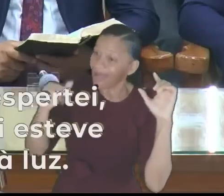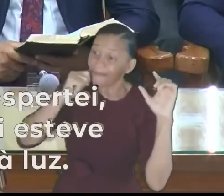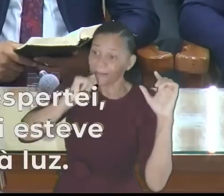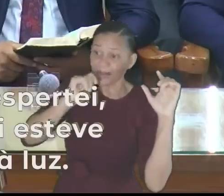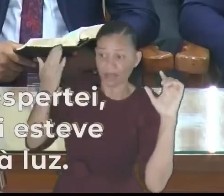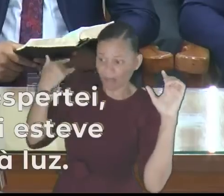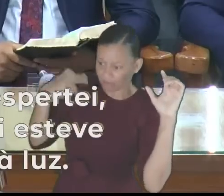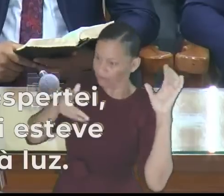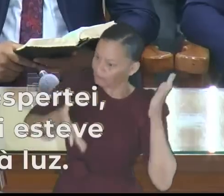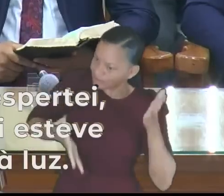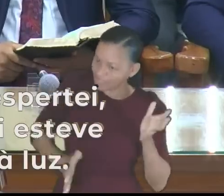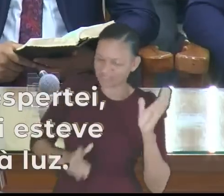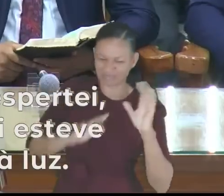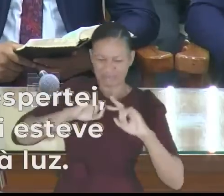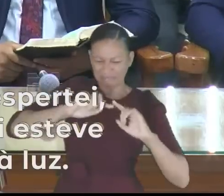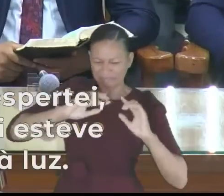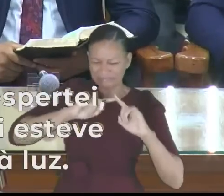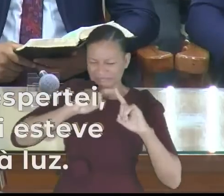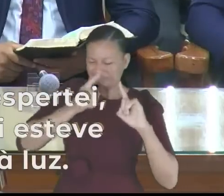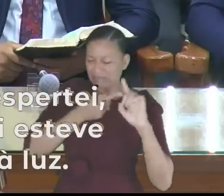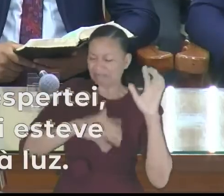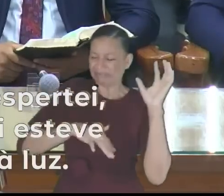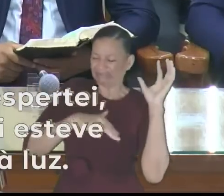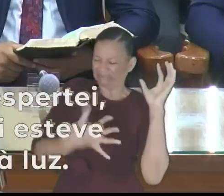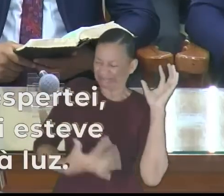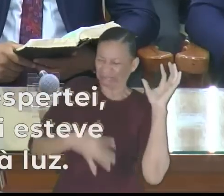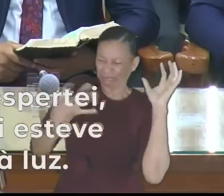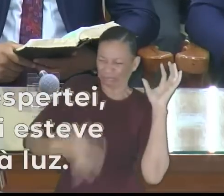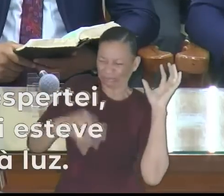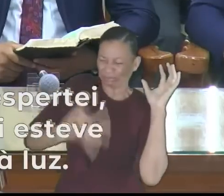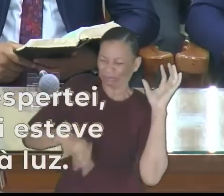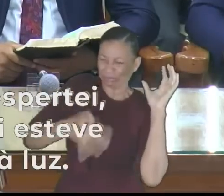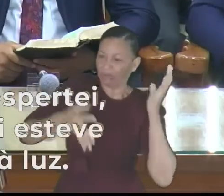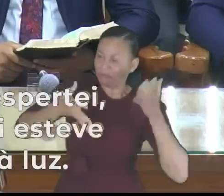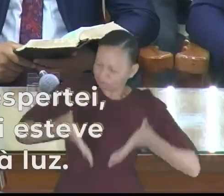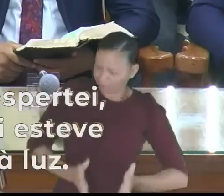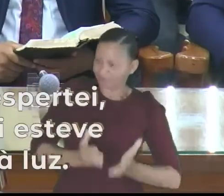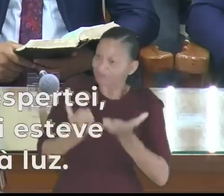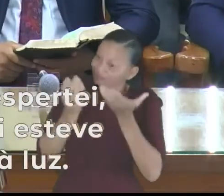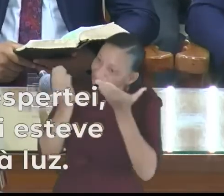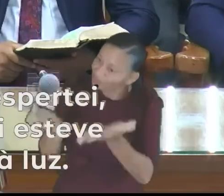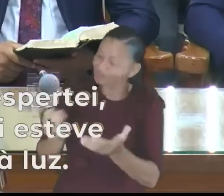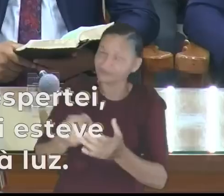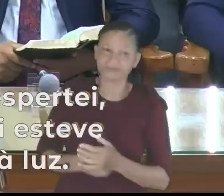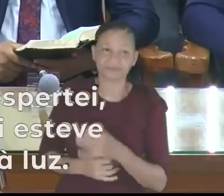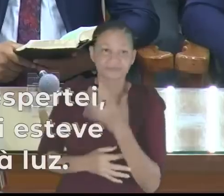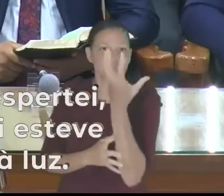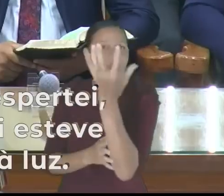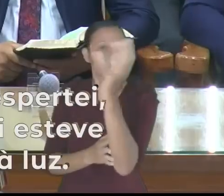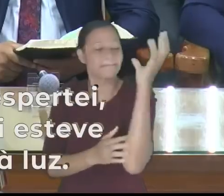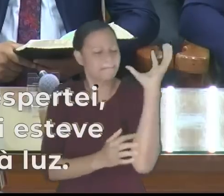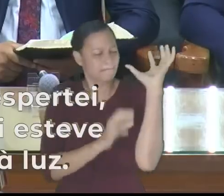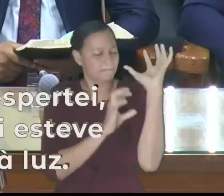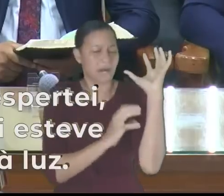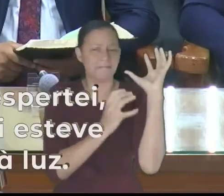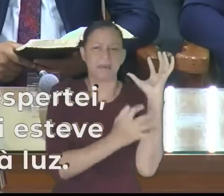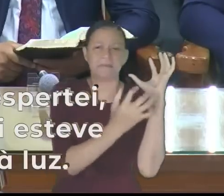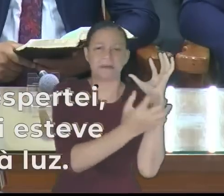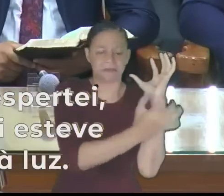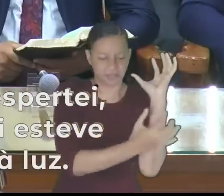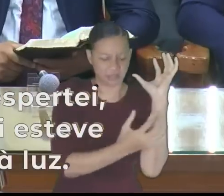dores aquela que te deu à luz. Muito bem. Debaixo de uma macieira